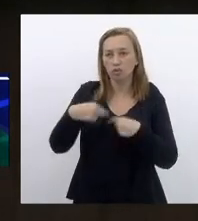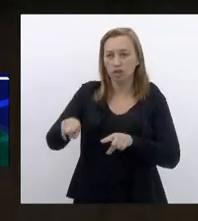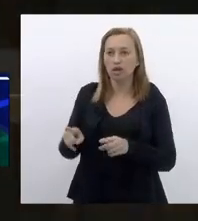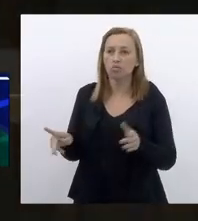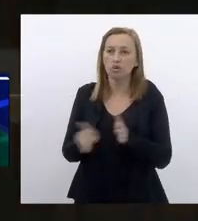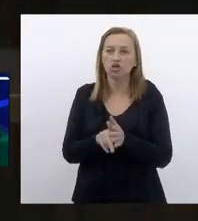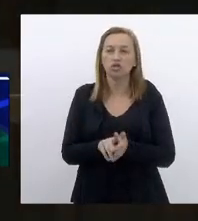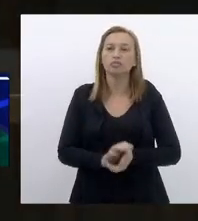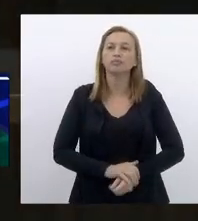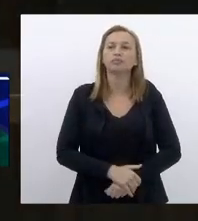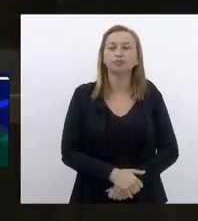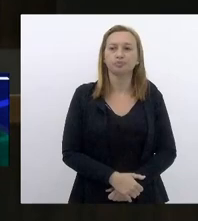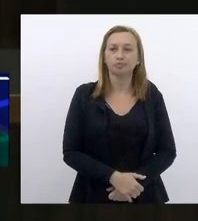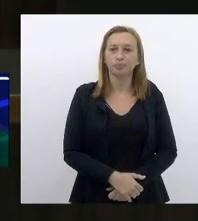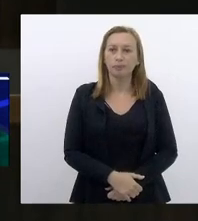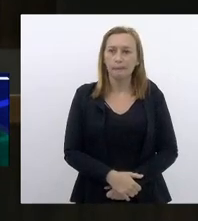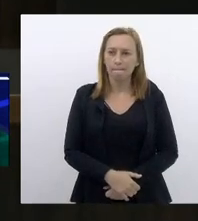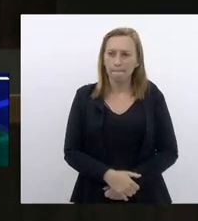projeto.